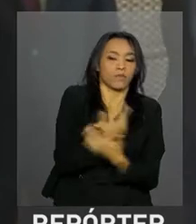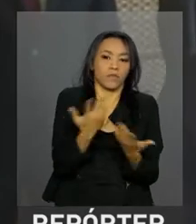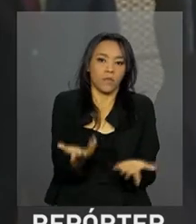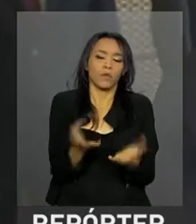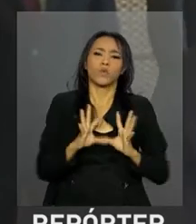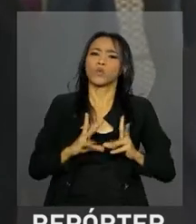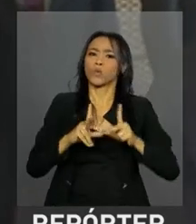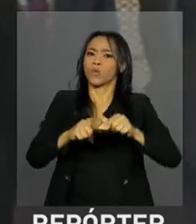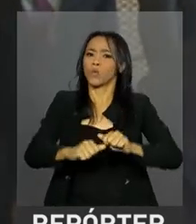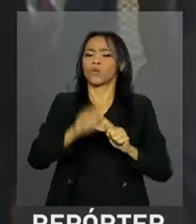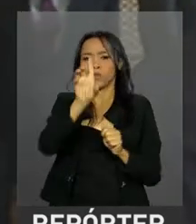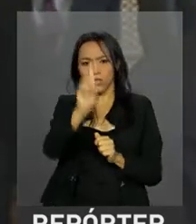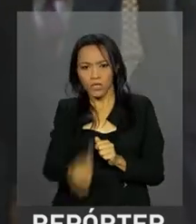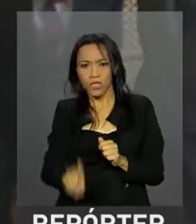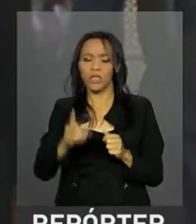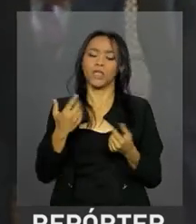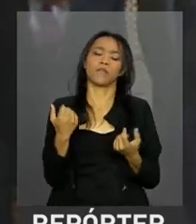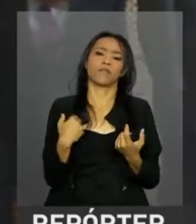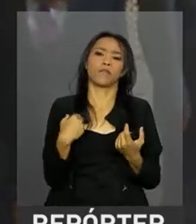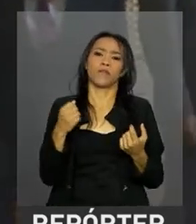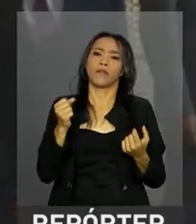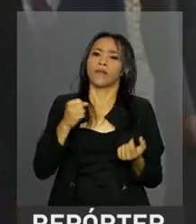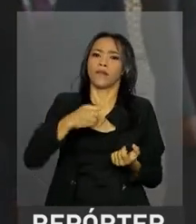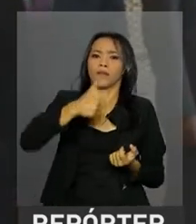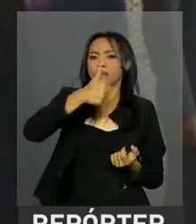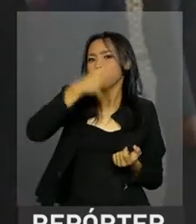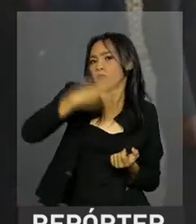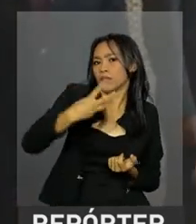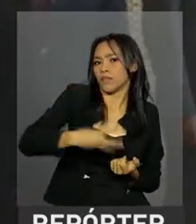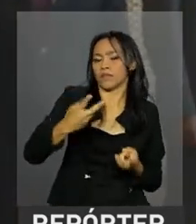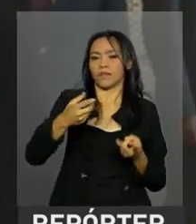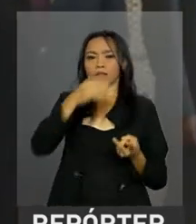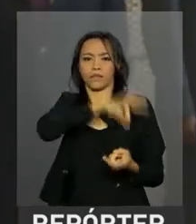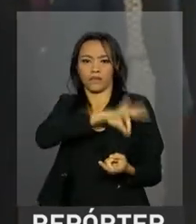aqueles direitos, direito 13º, férias,